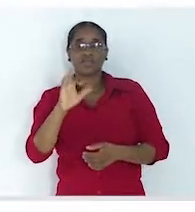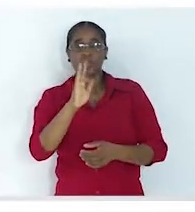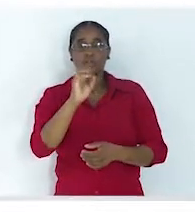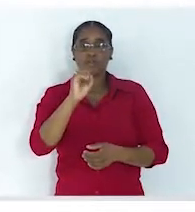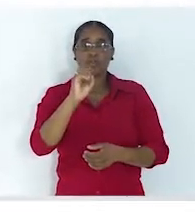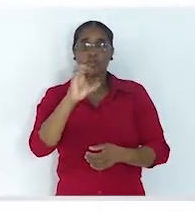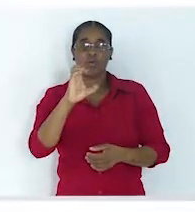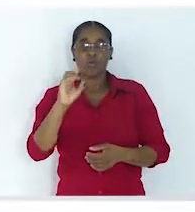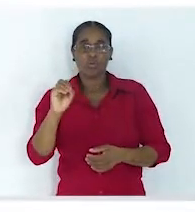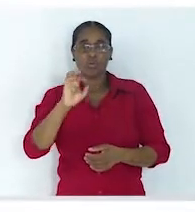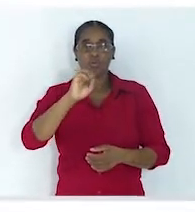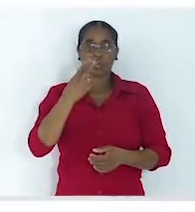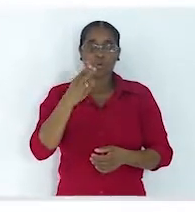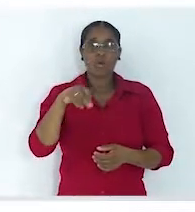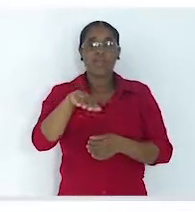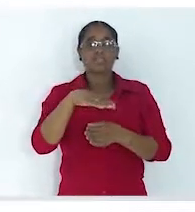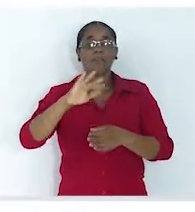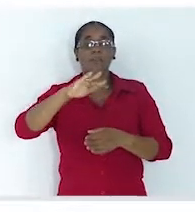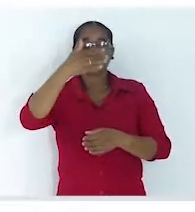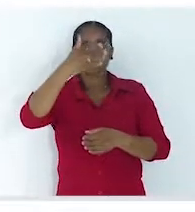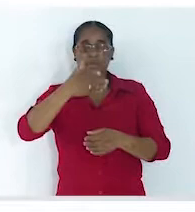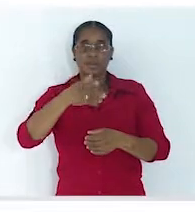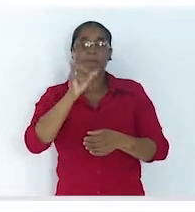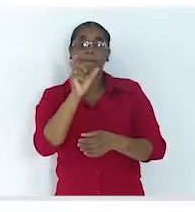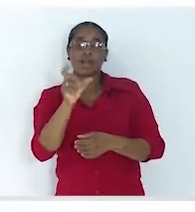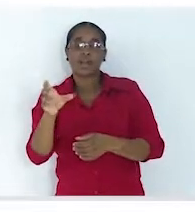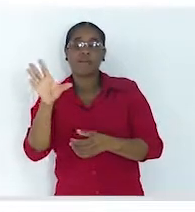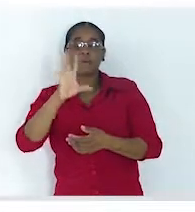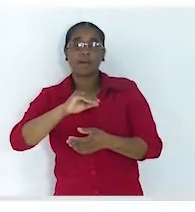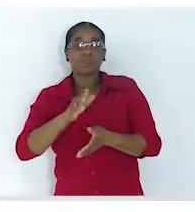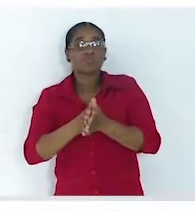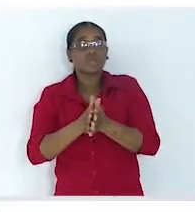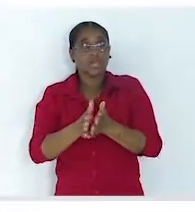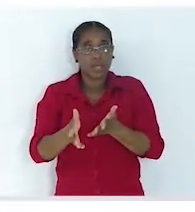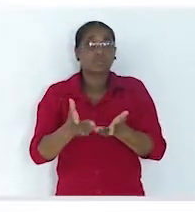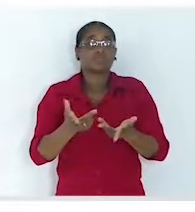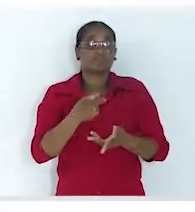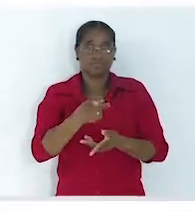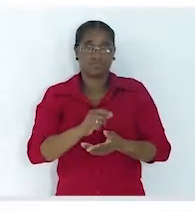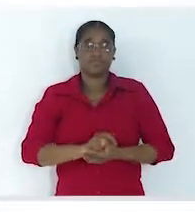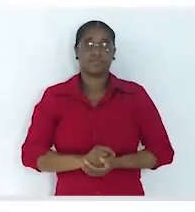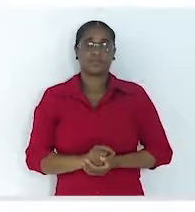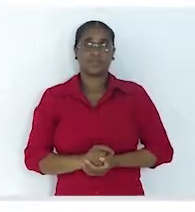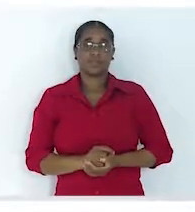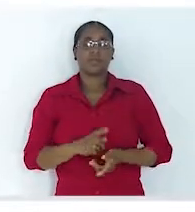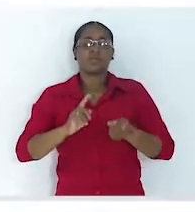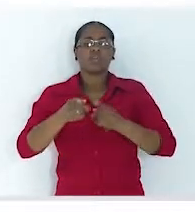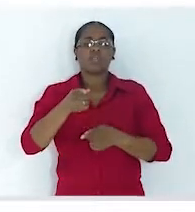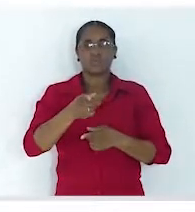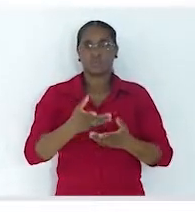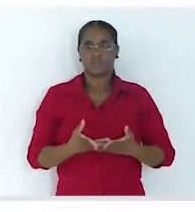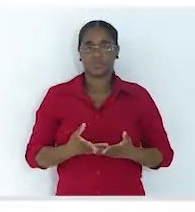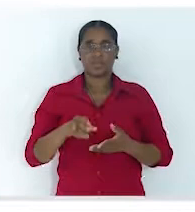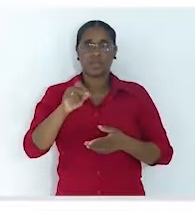também chamada ação principal, que é a palavra mais usada que tu utilizas. O que é isso?